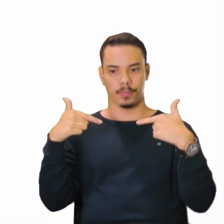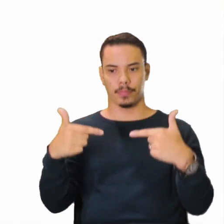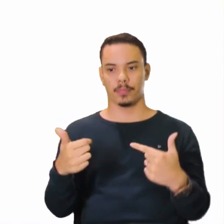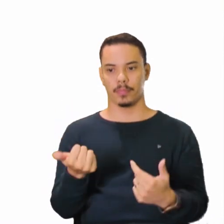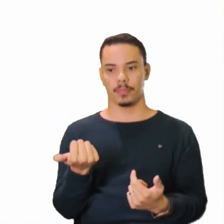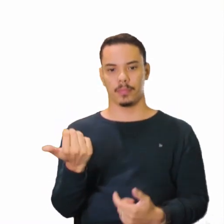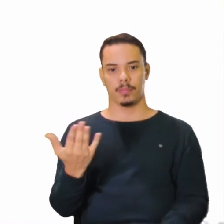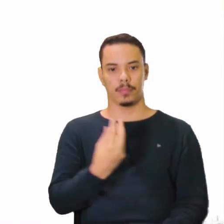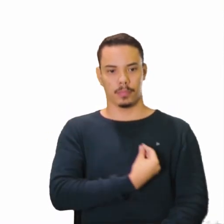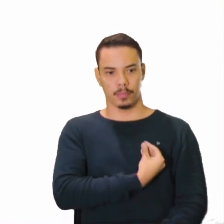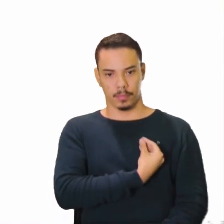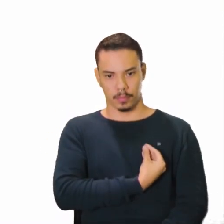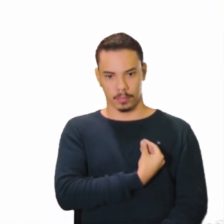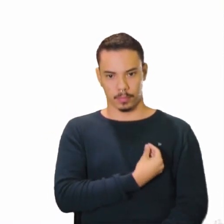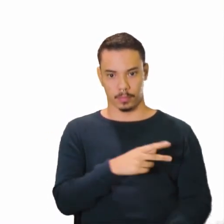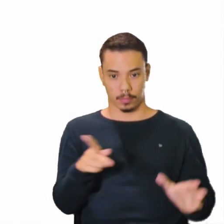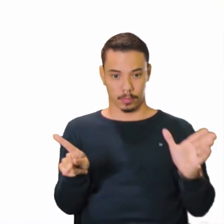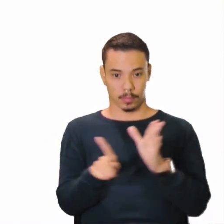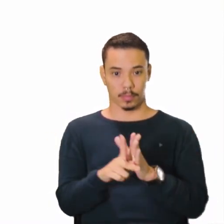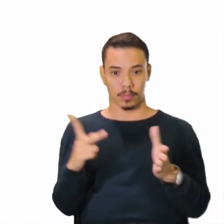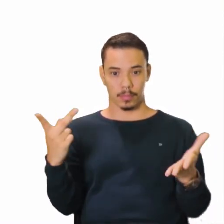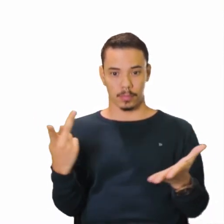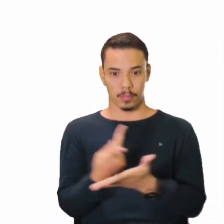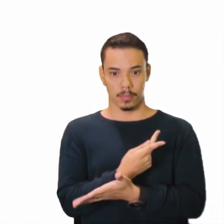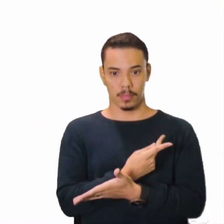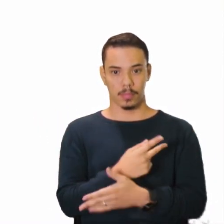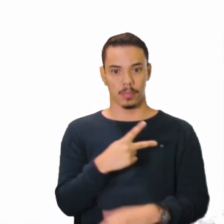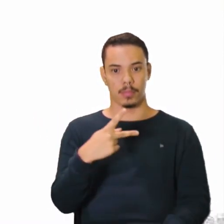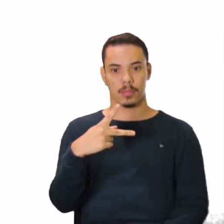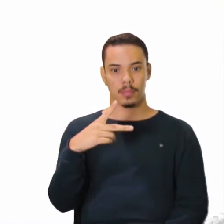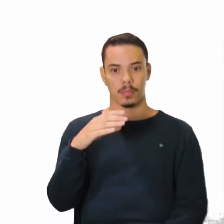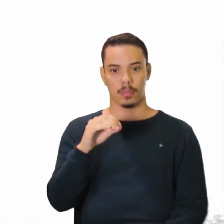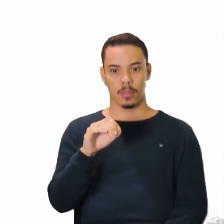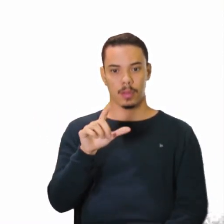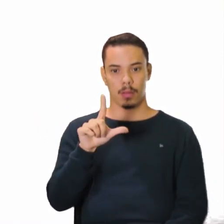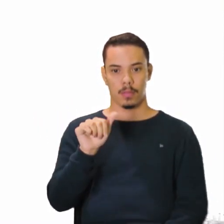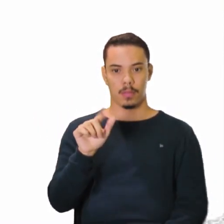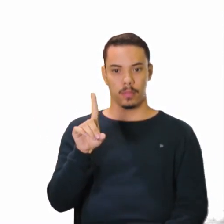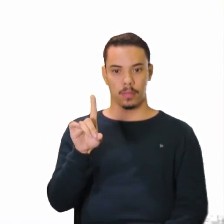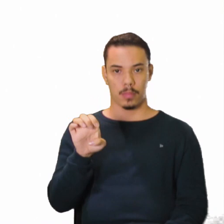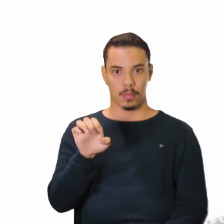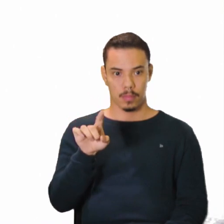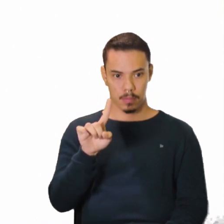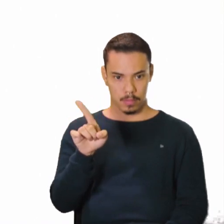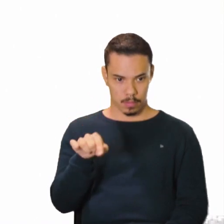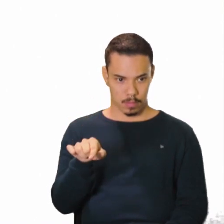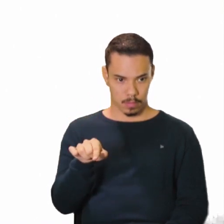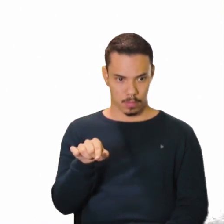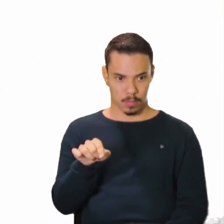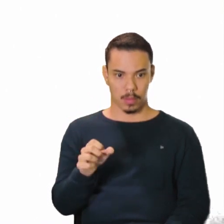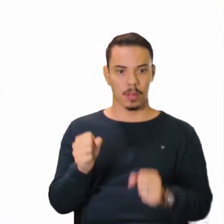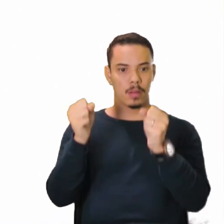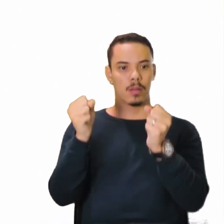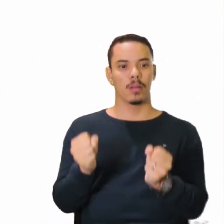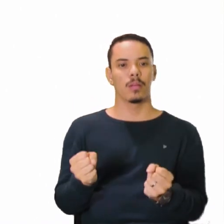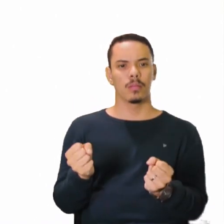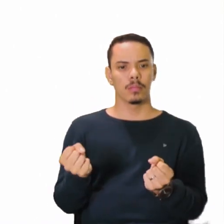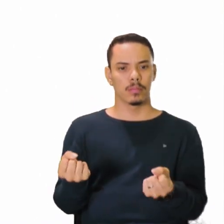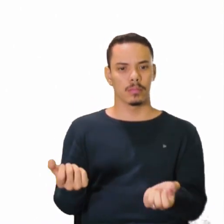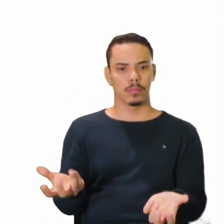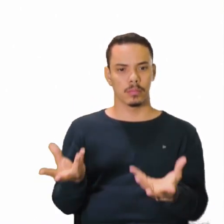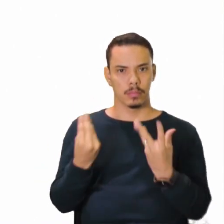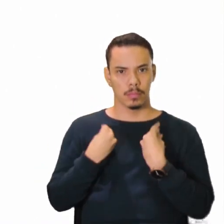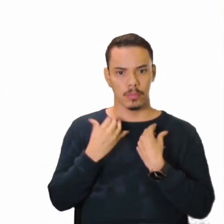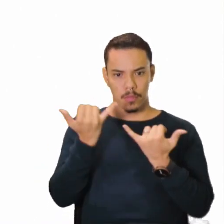pelo presente nas fórmulas de polidez. Vamos ver. Poderia dar-me uma informação,